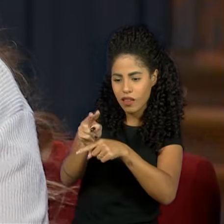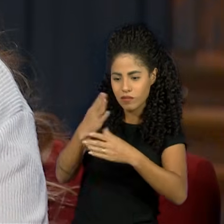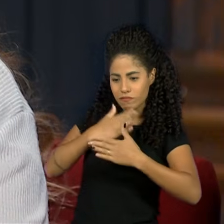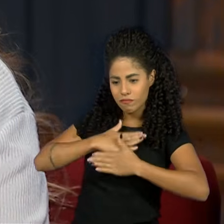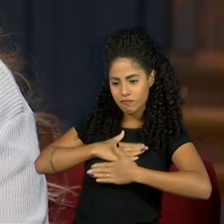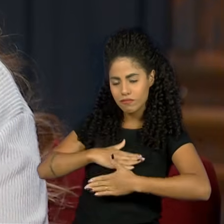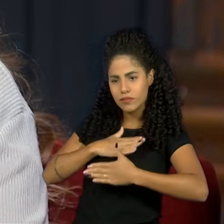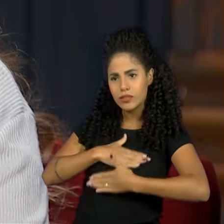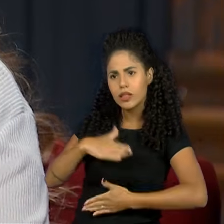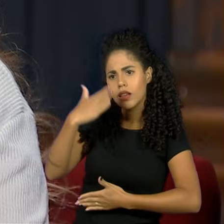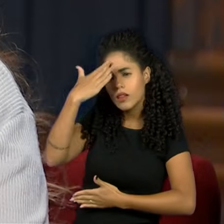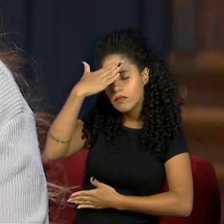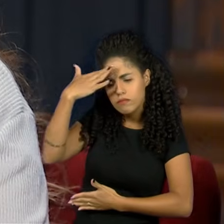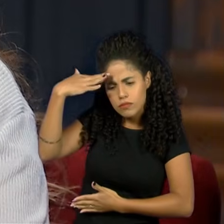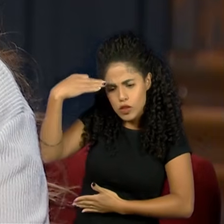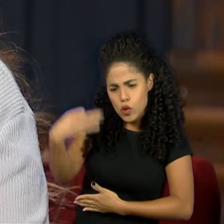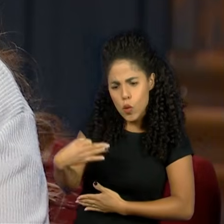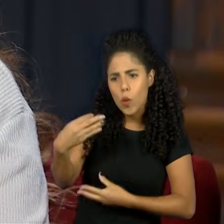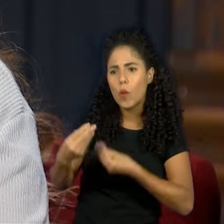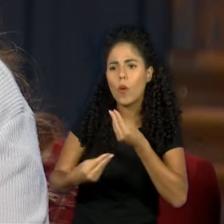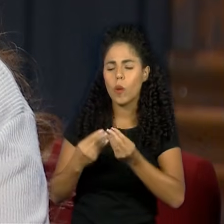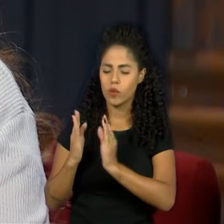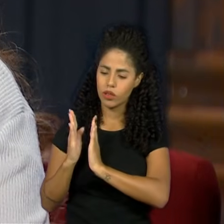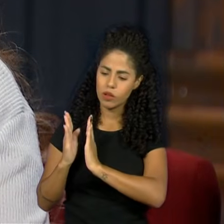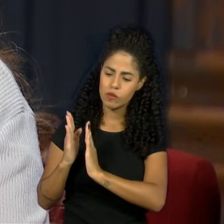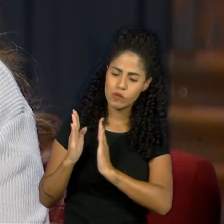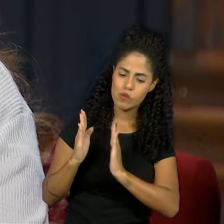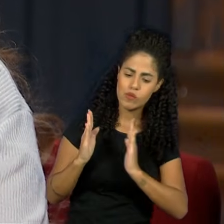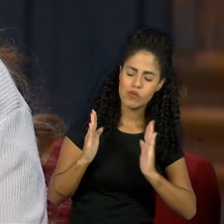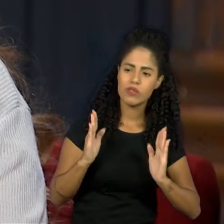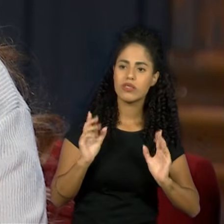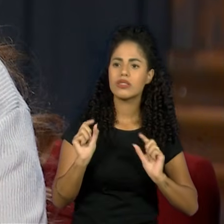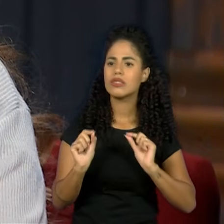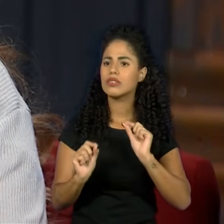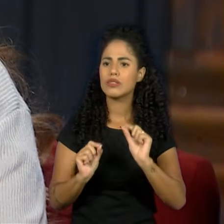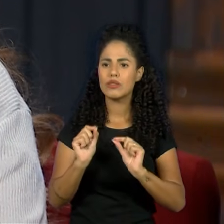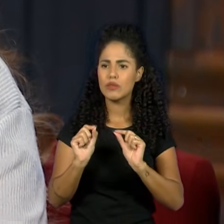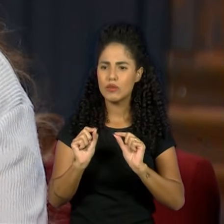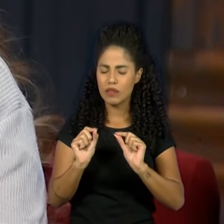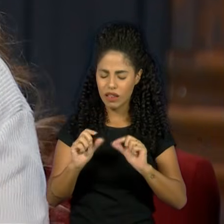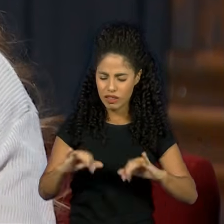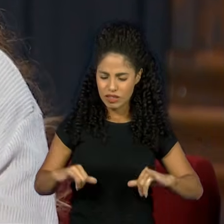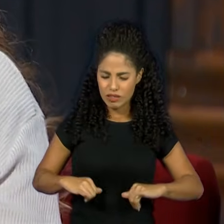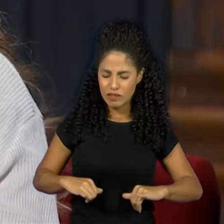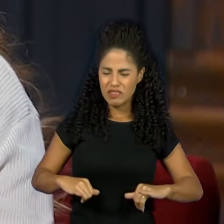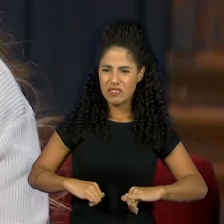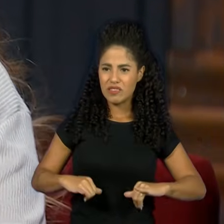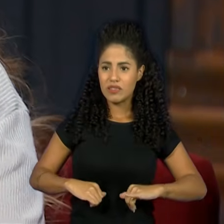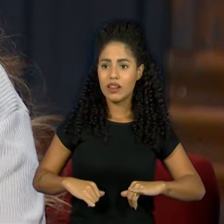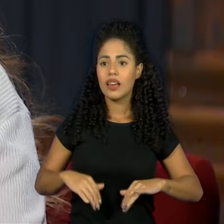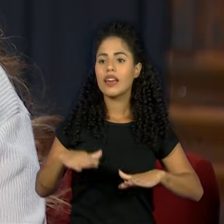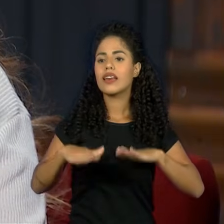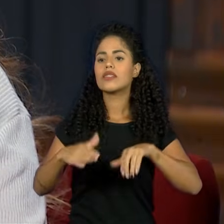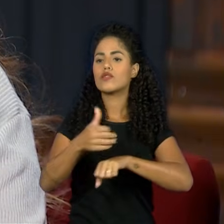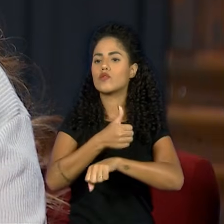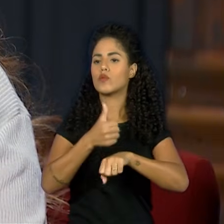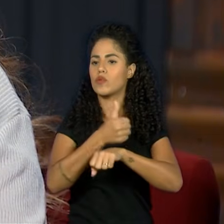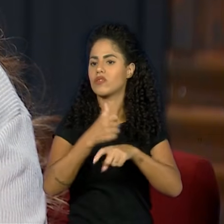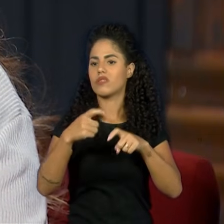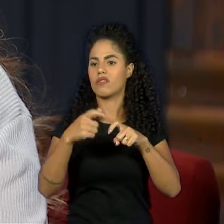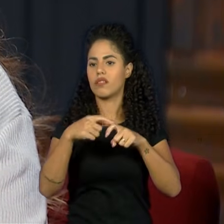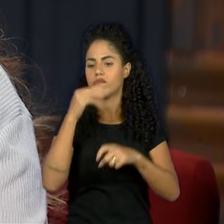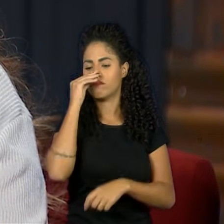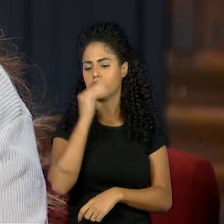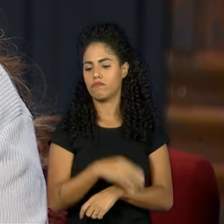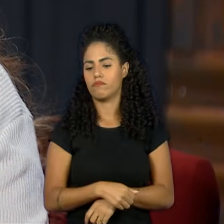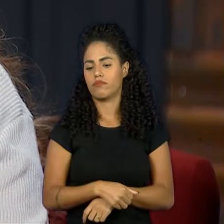primeiro, compreender esse processo de sofrimento que é tão deixado de lado pelos profissionais de saúde,